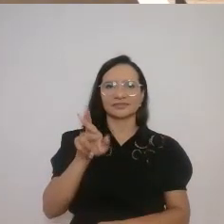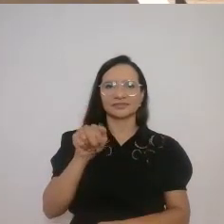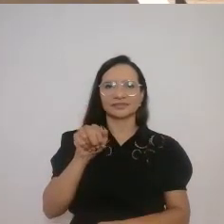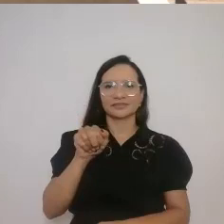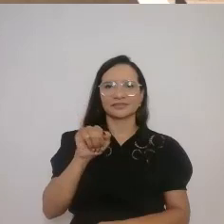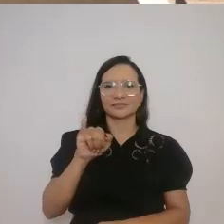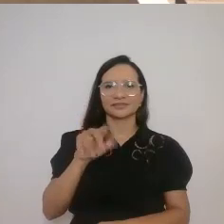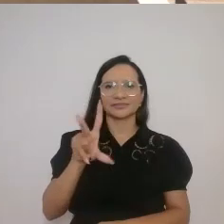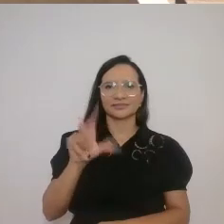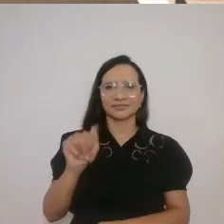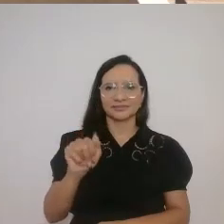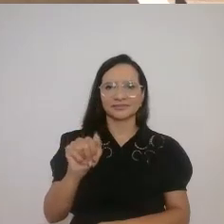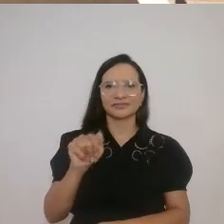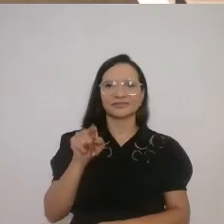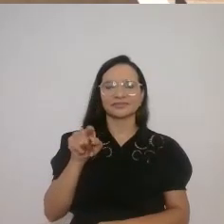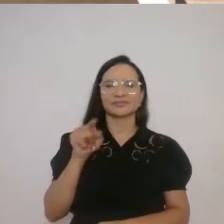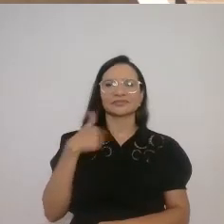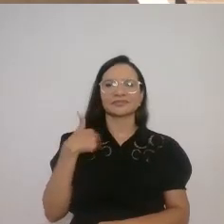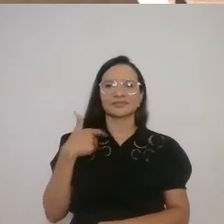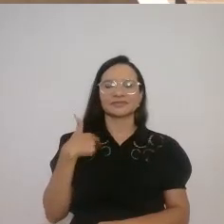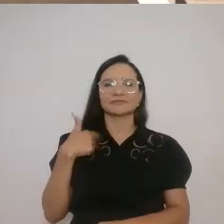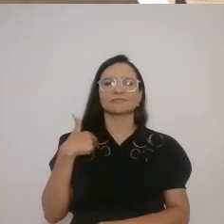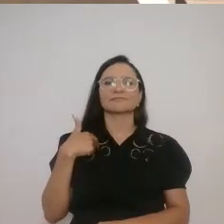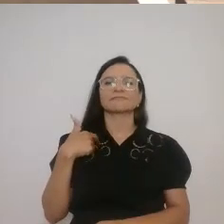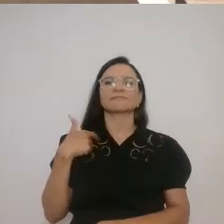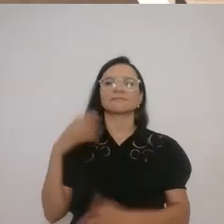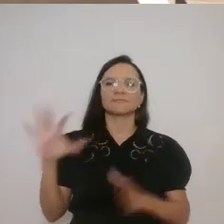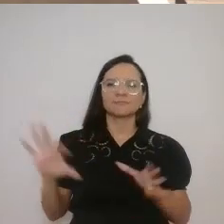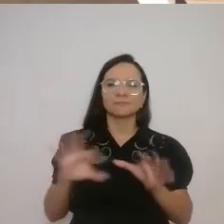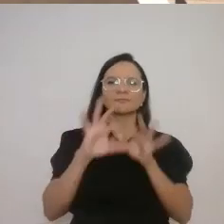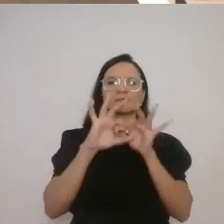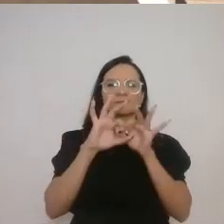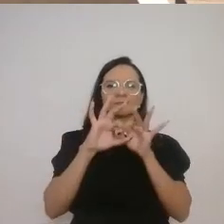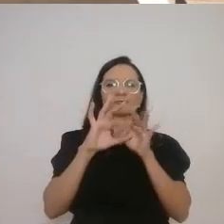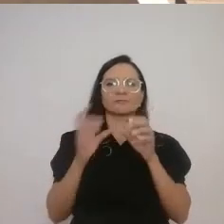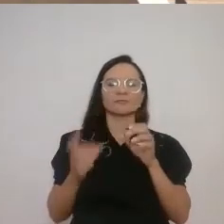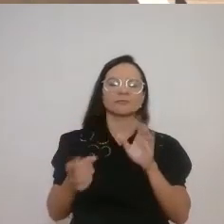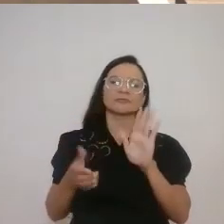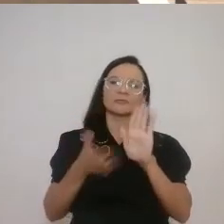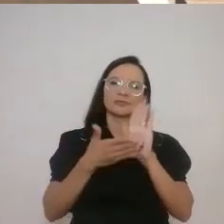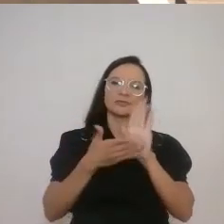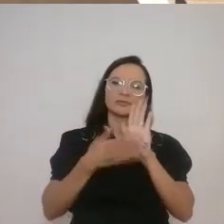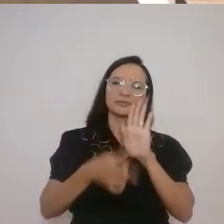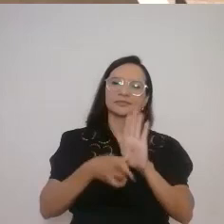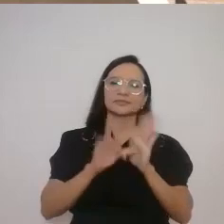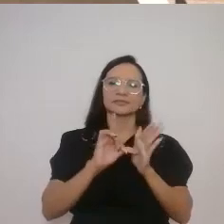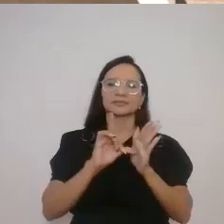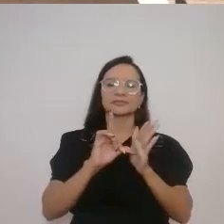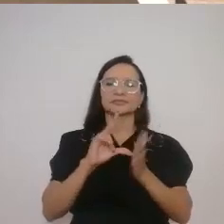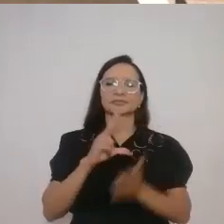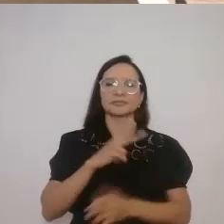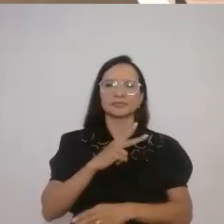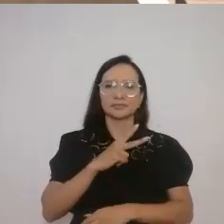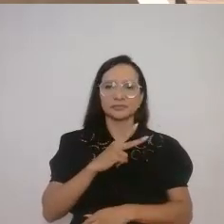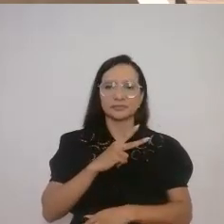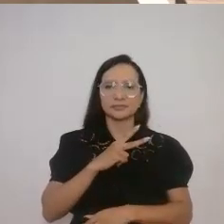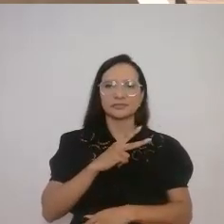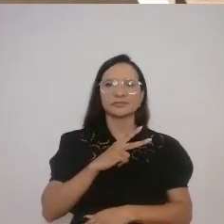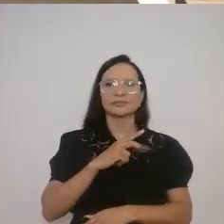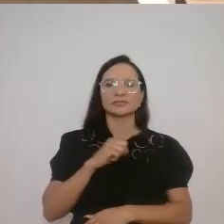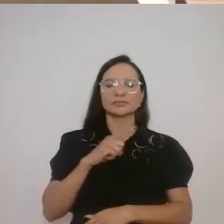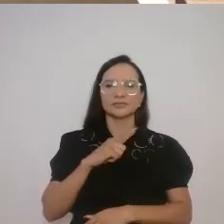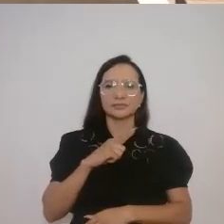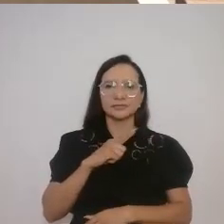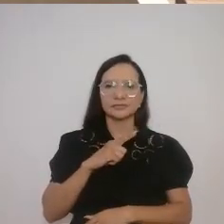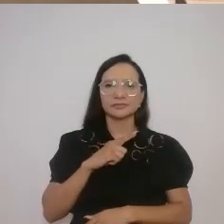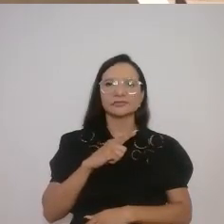somar às proposições anteriores, em particular pelo natalista desembargador Deusdete Maia, o pai de